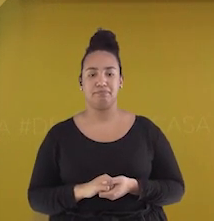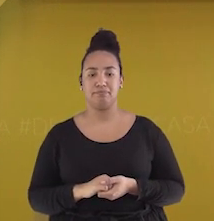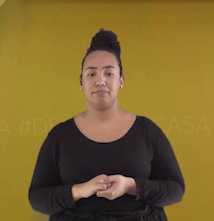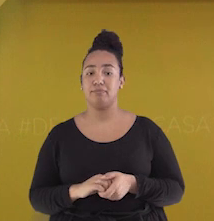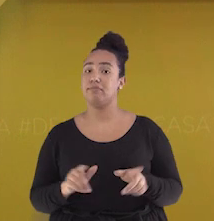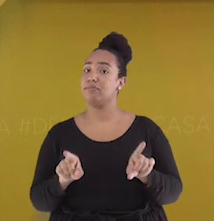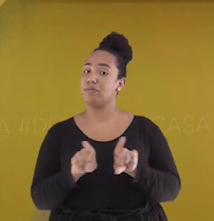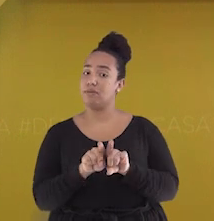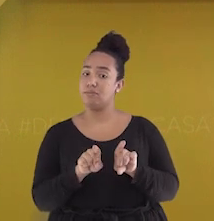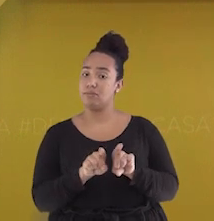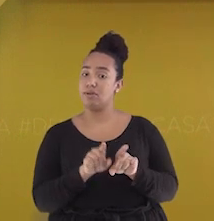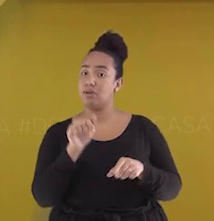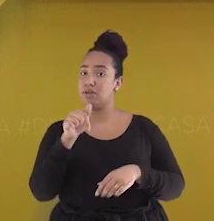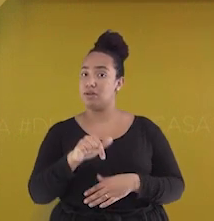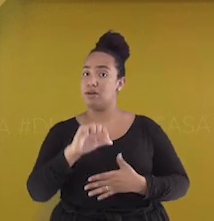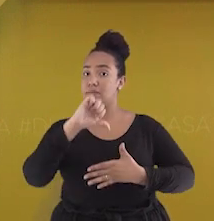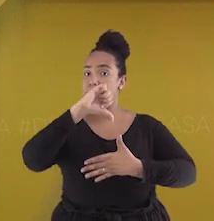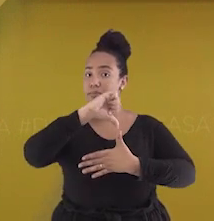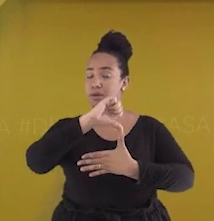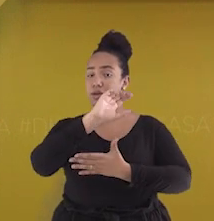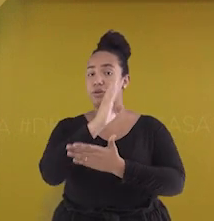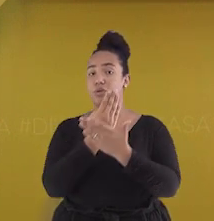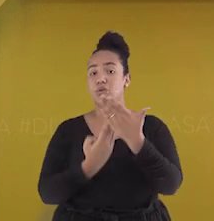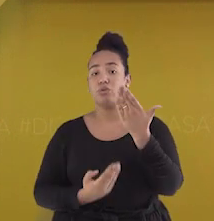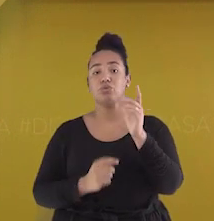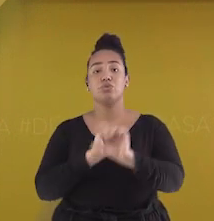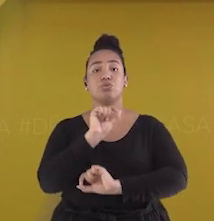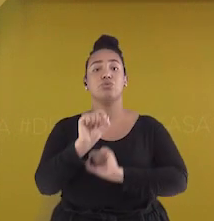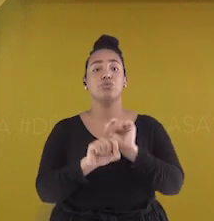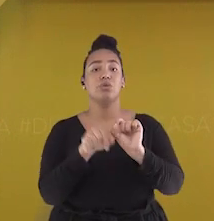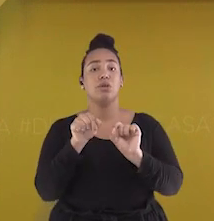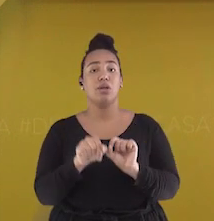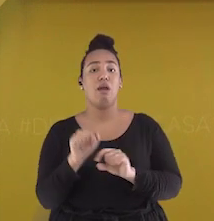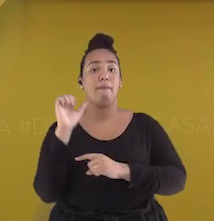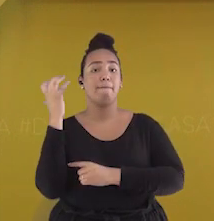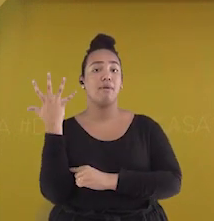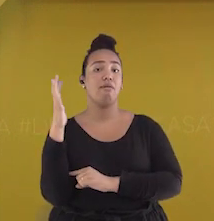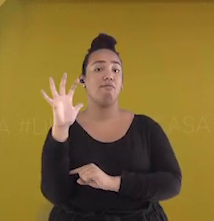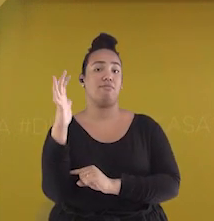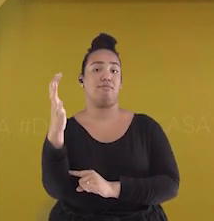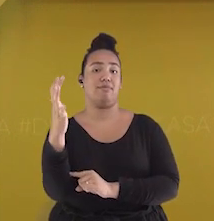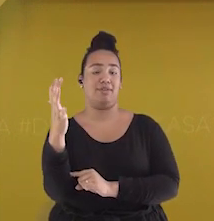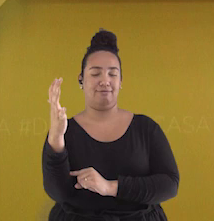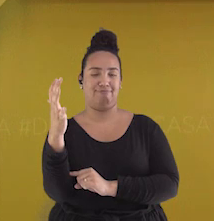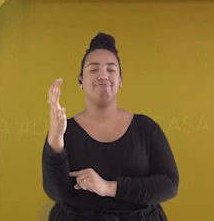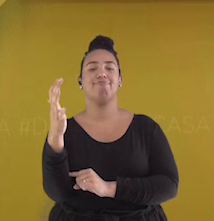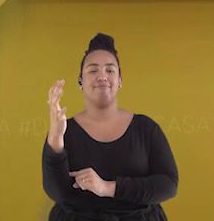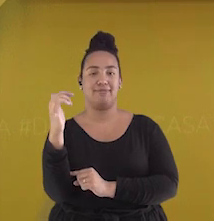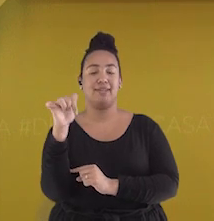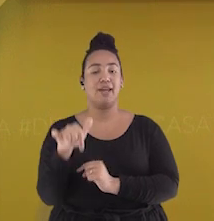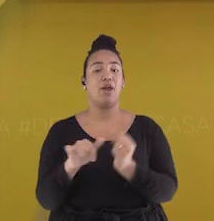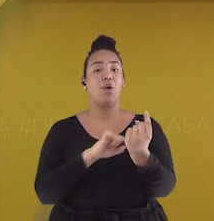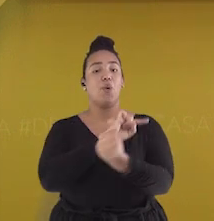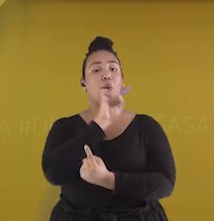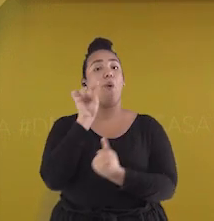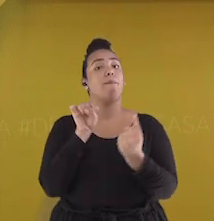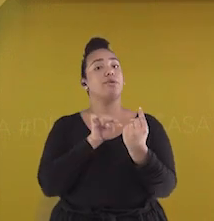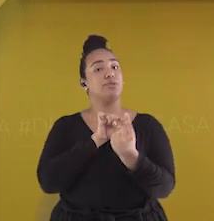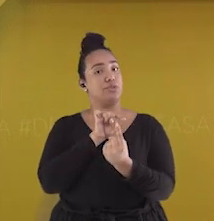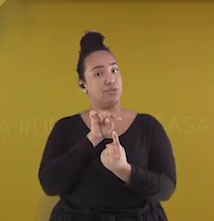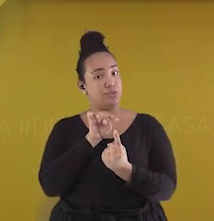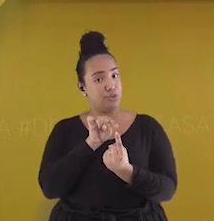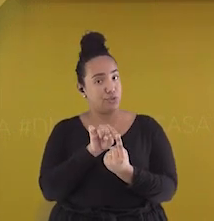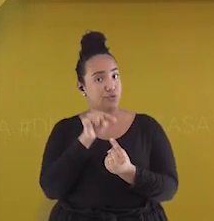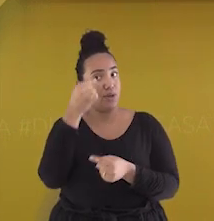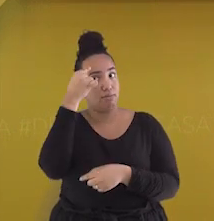questão discutida no âmbito do Mercosul é quanto ao contexto ambiental. São intenções, pelo menos